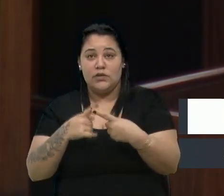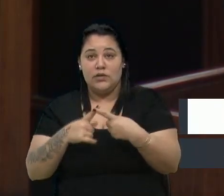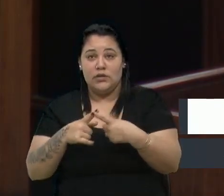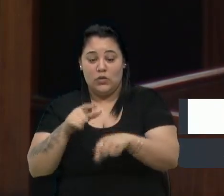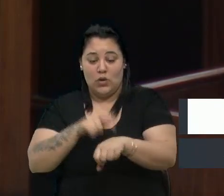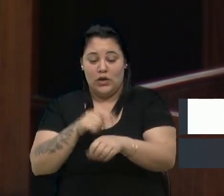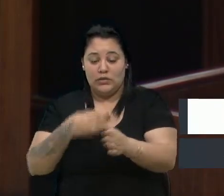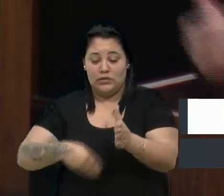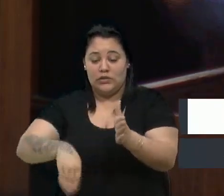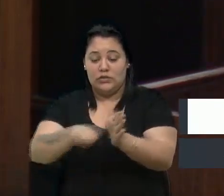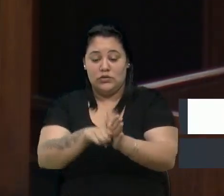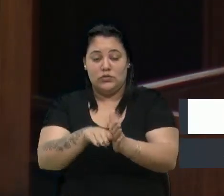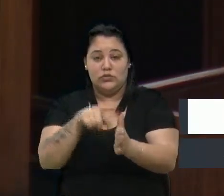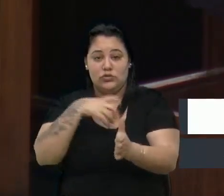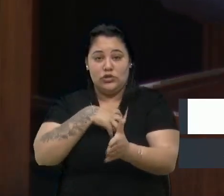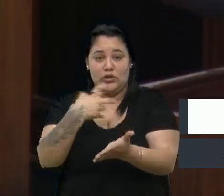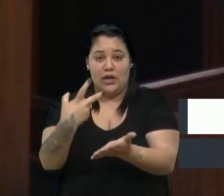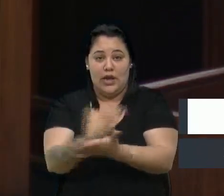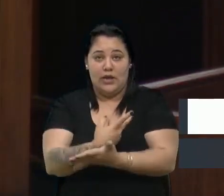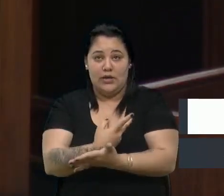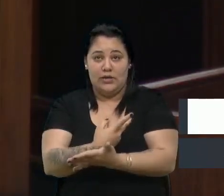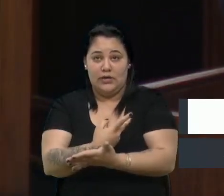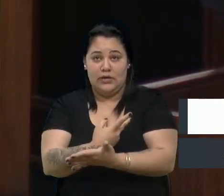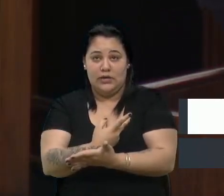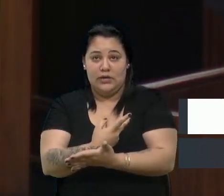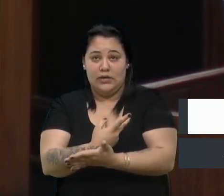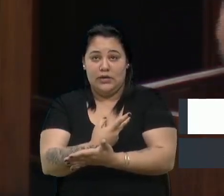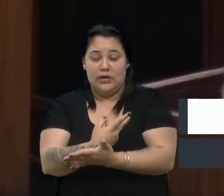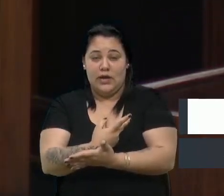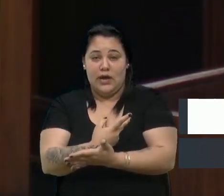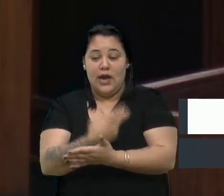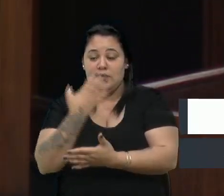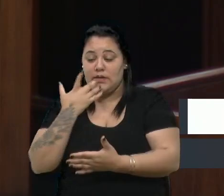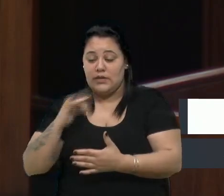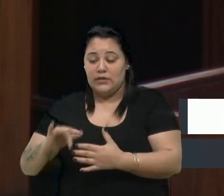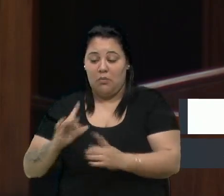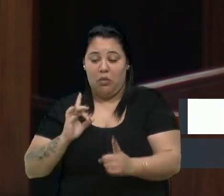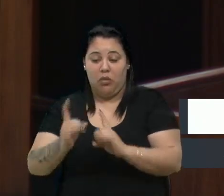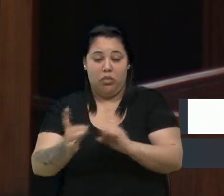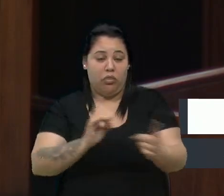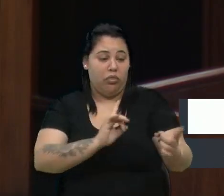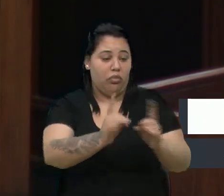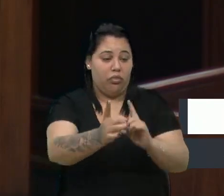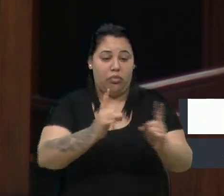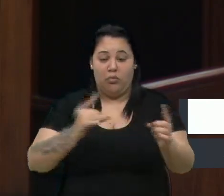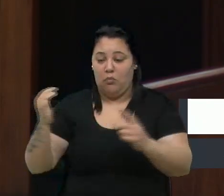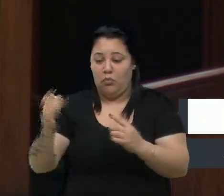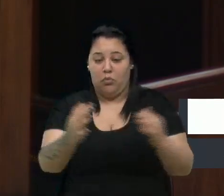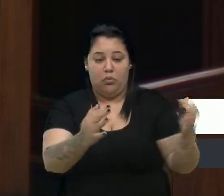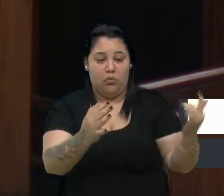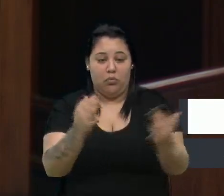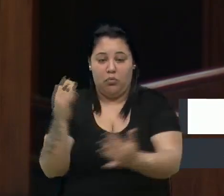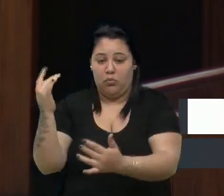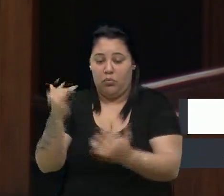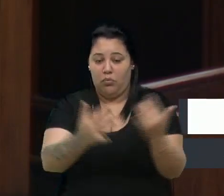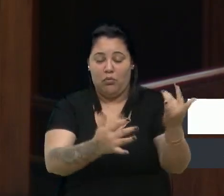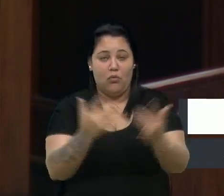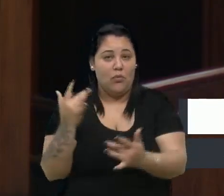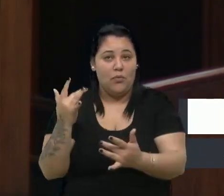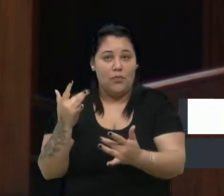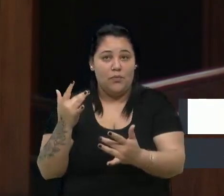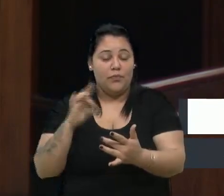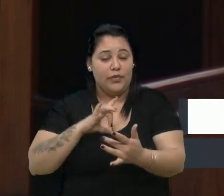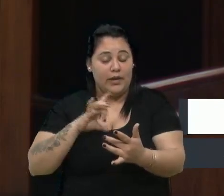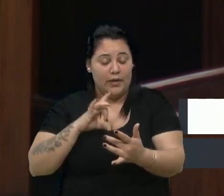estacionam de forma indevida, essas crianças vão atravessar a rua, se metem ali no meio. Então, além da questão da viabilidade, do transporte,